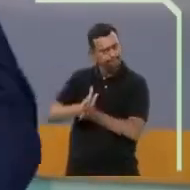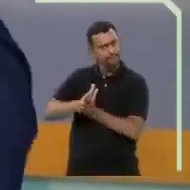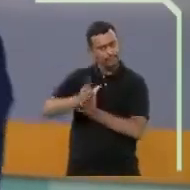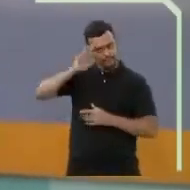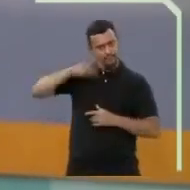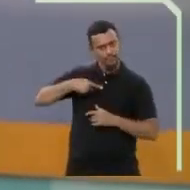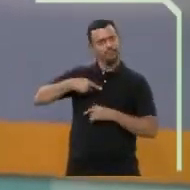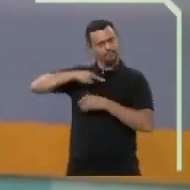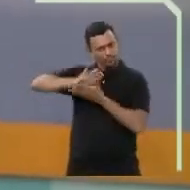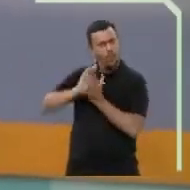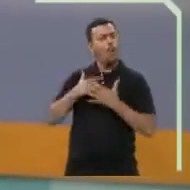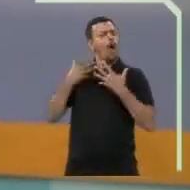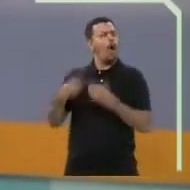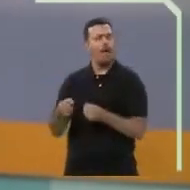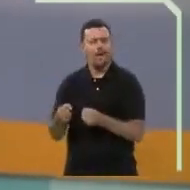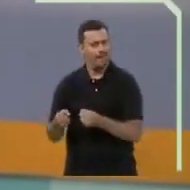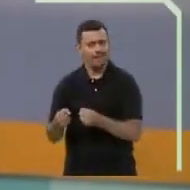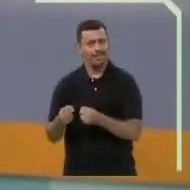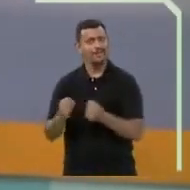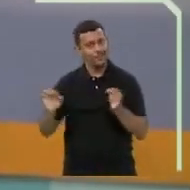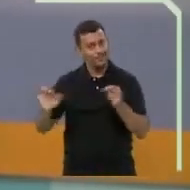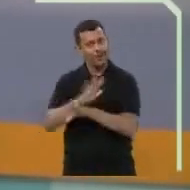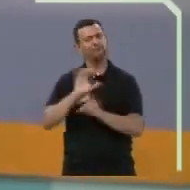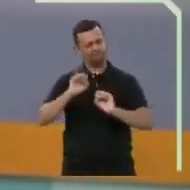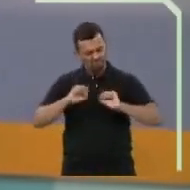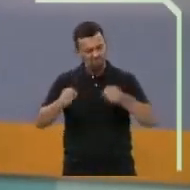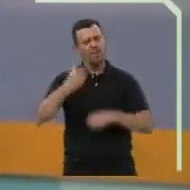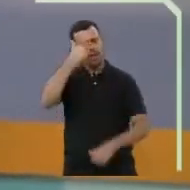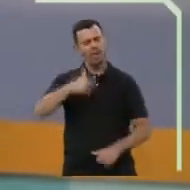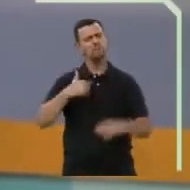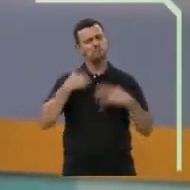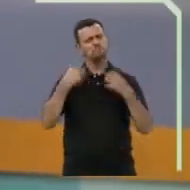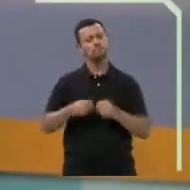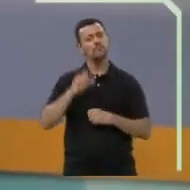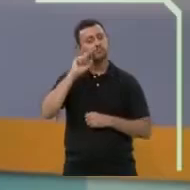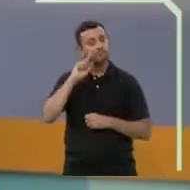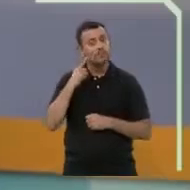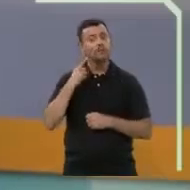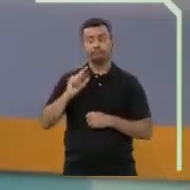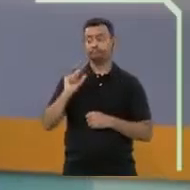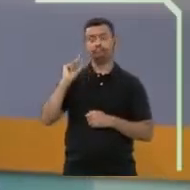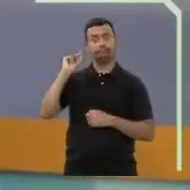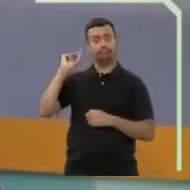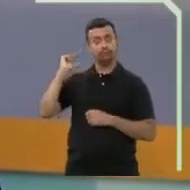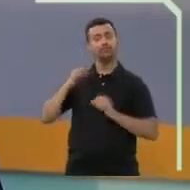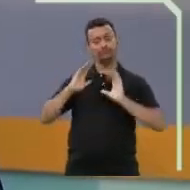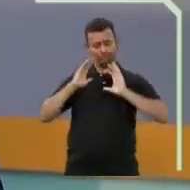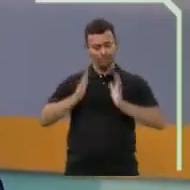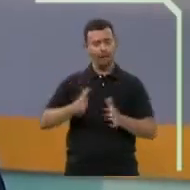atuado, combatendo a corrupção implacavelmente desde sempre, desde que fui governador,